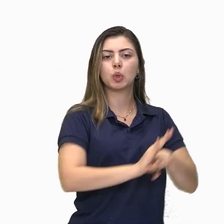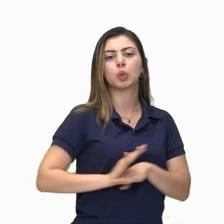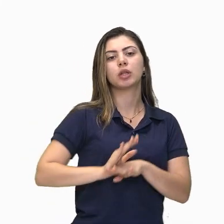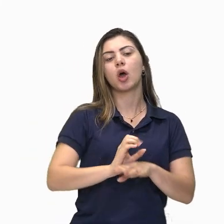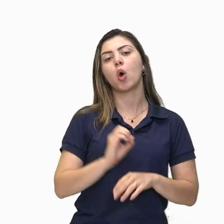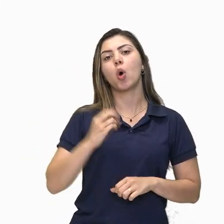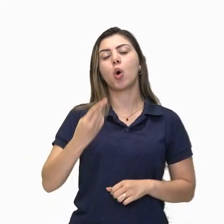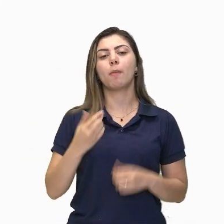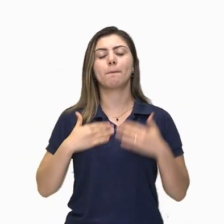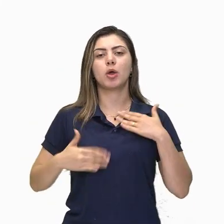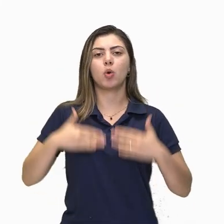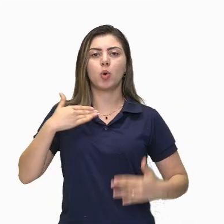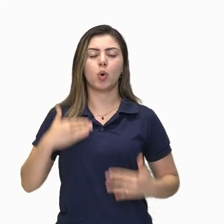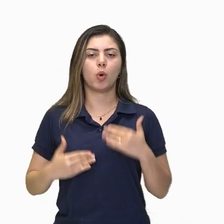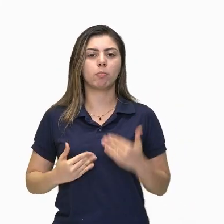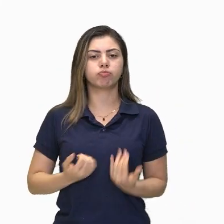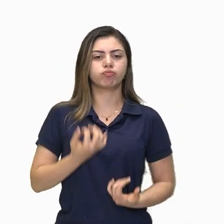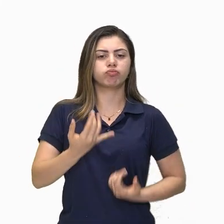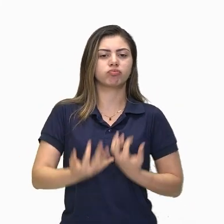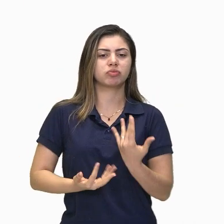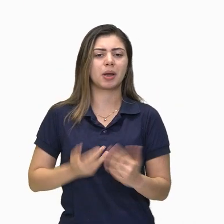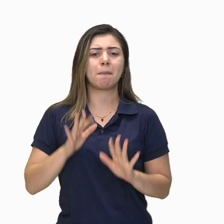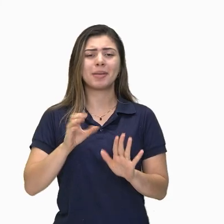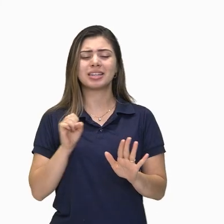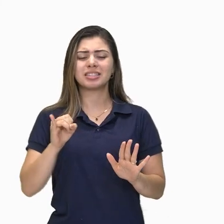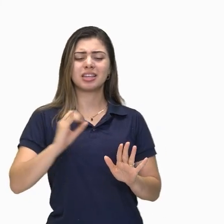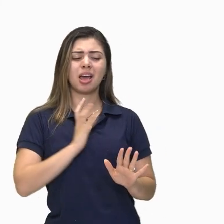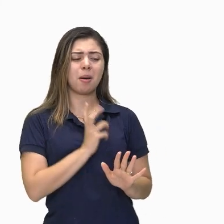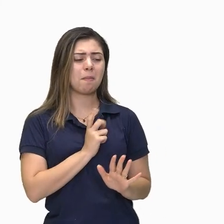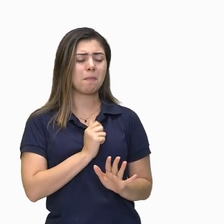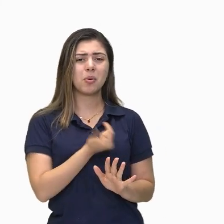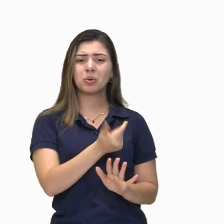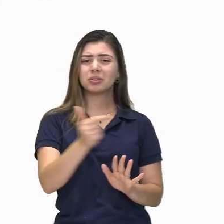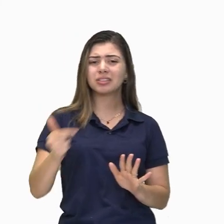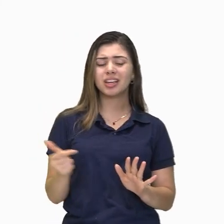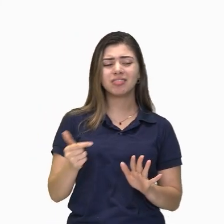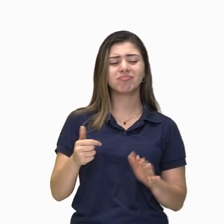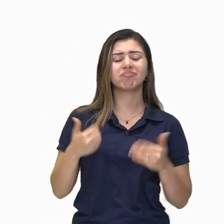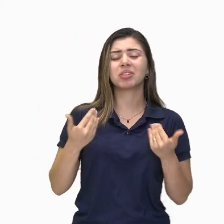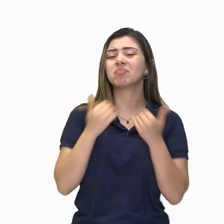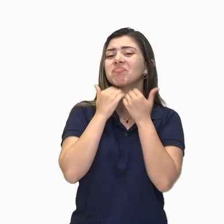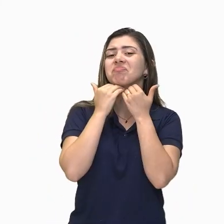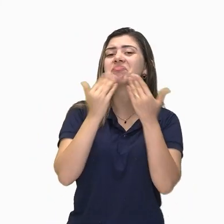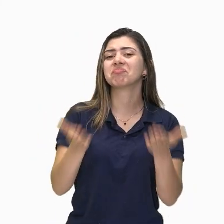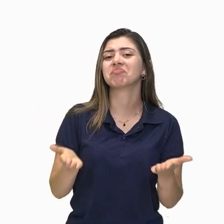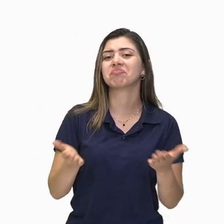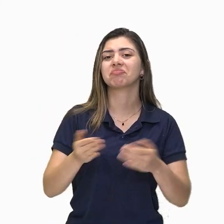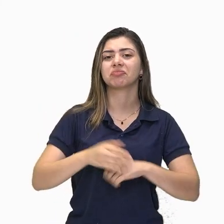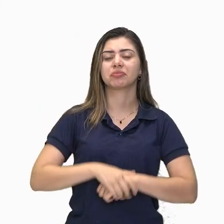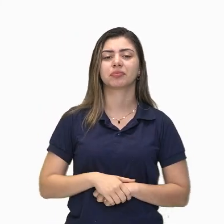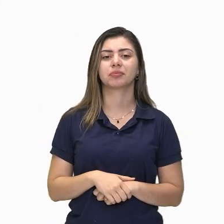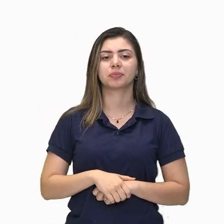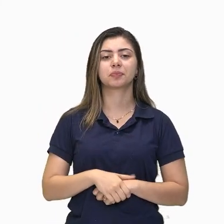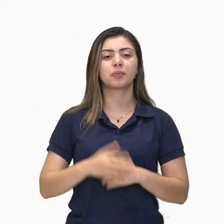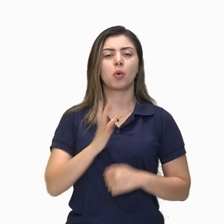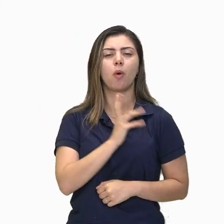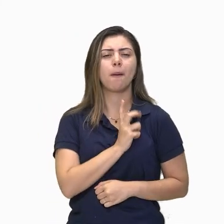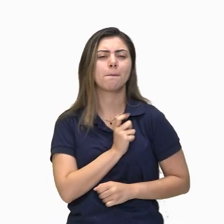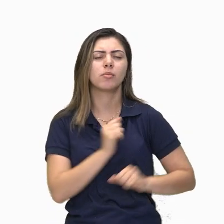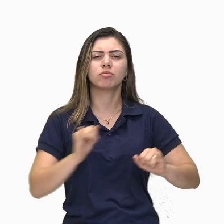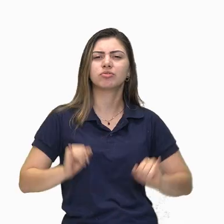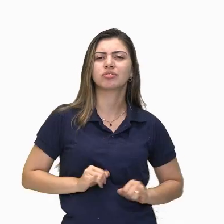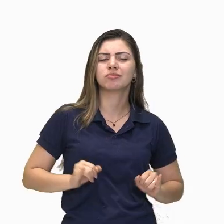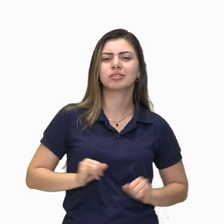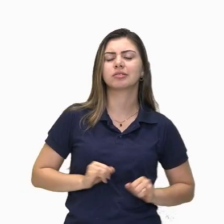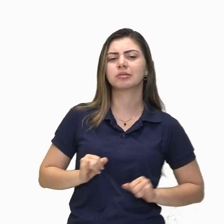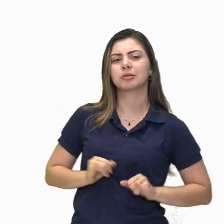corpo para ser queimado, e não tivesse amor, nada disso me aproveitaria. O amor é sofredor,